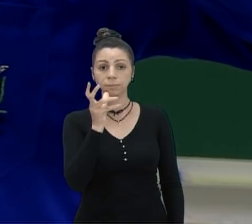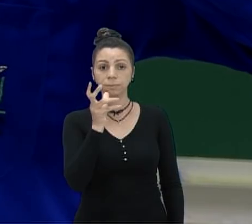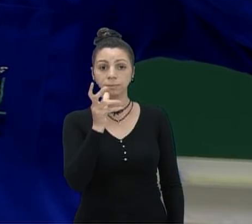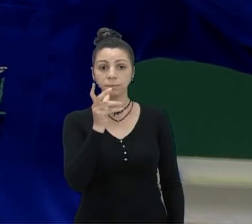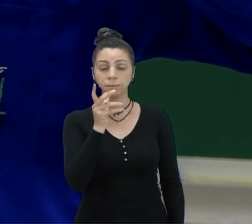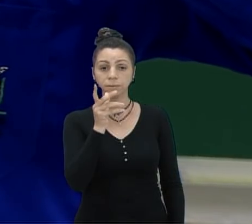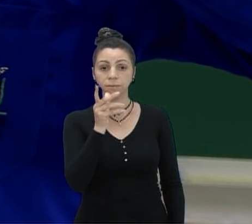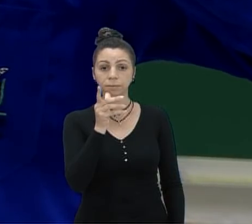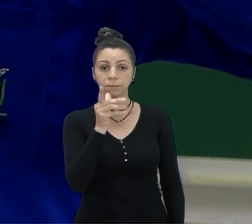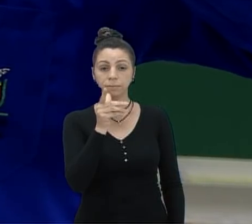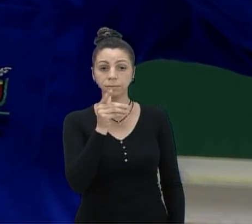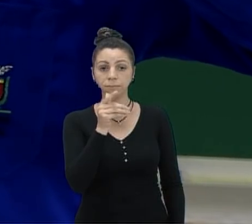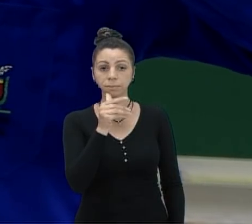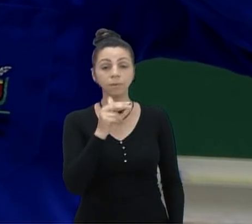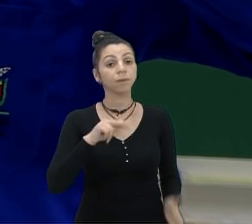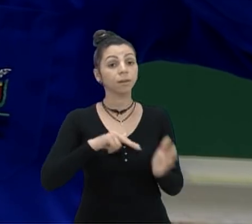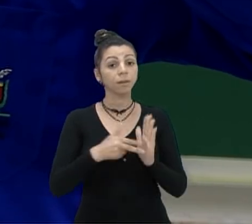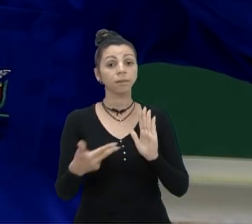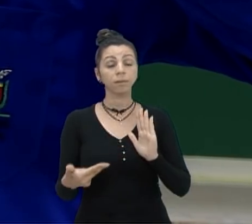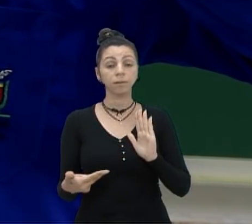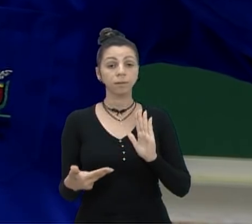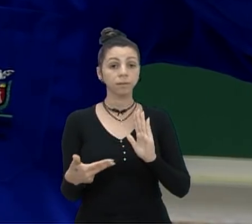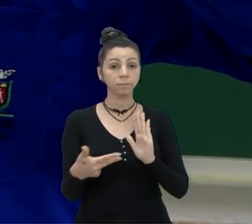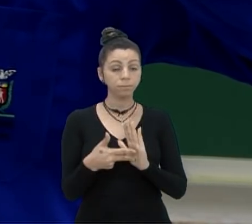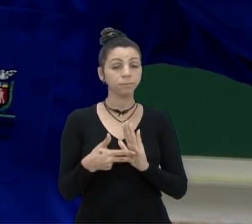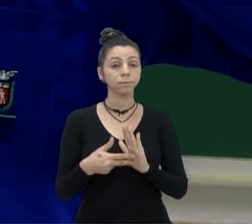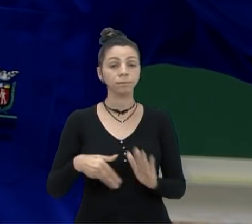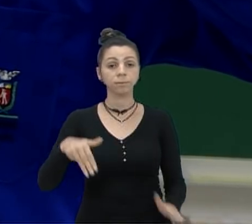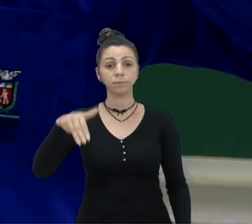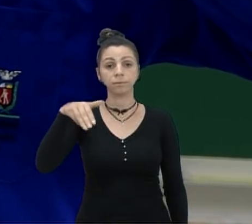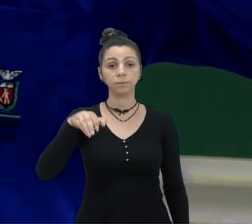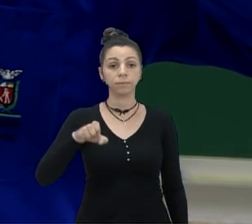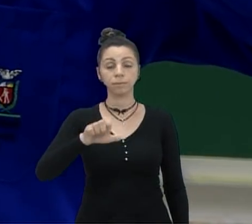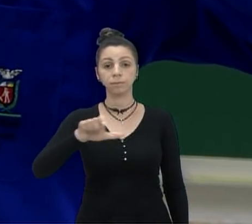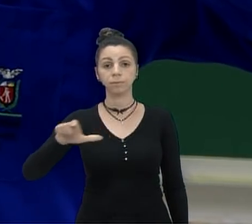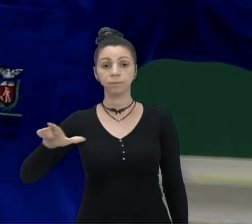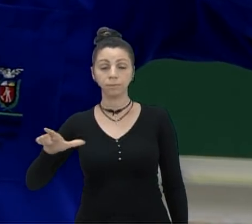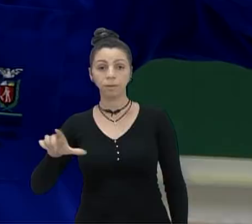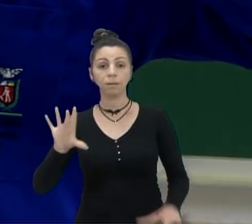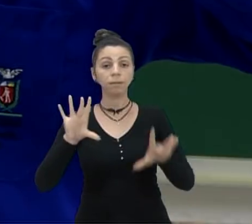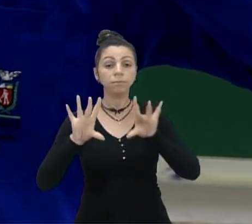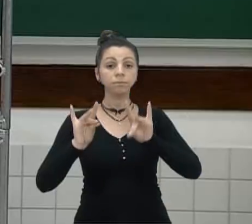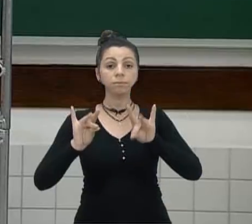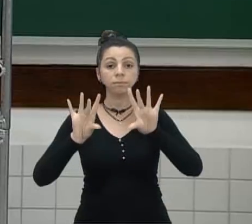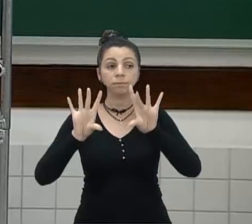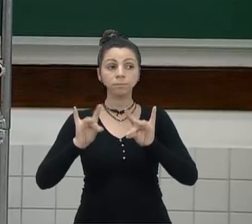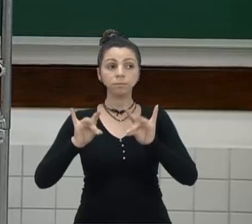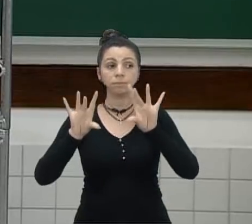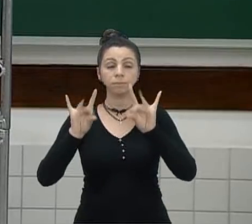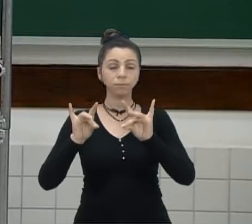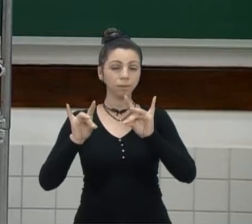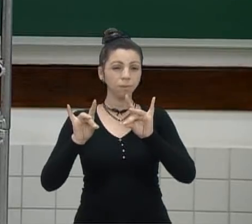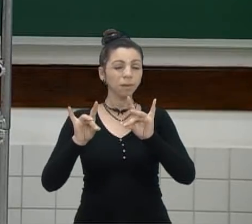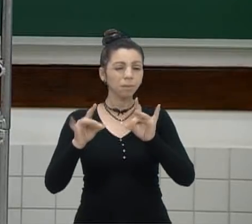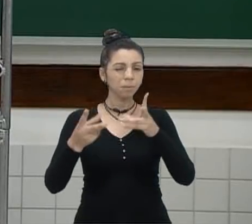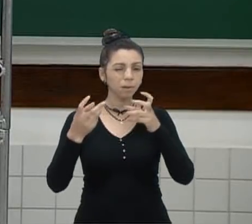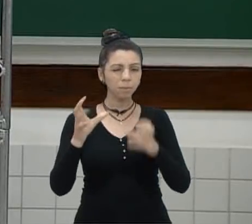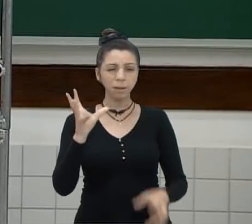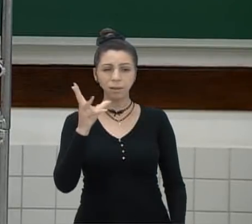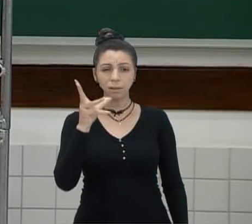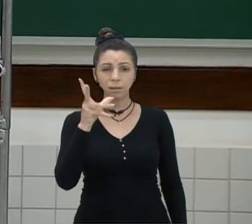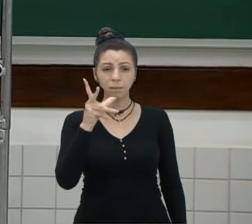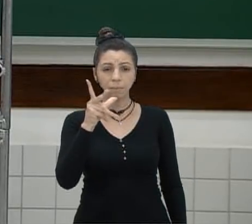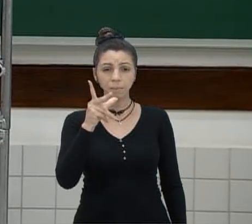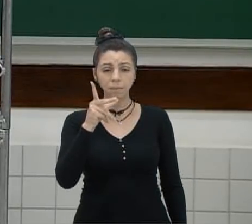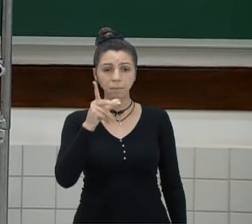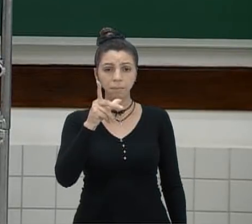né? Então significa que esse mel, ele é viscoso. Olha como ele demora